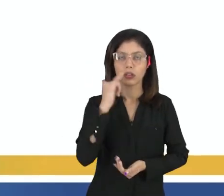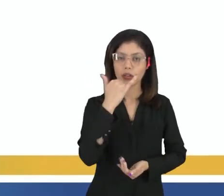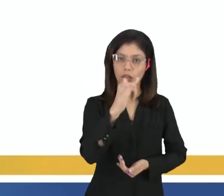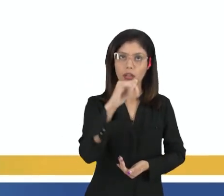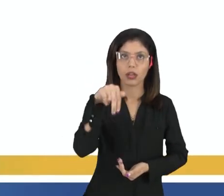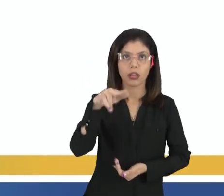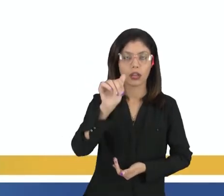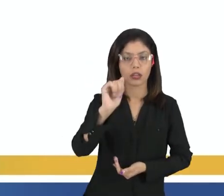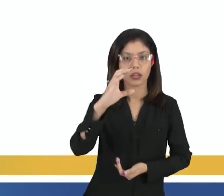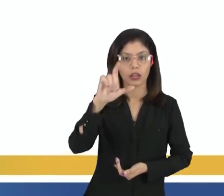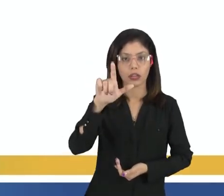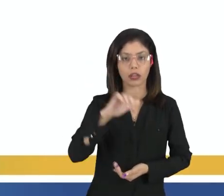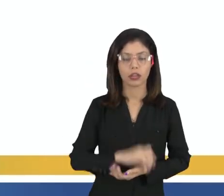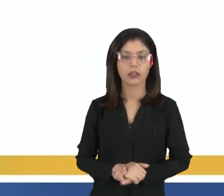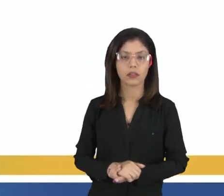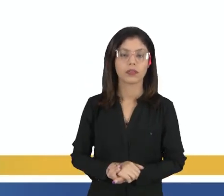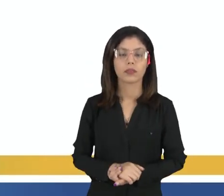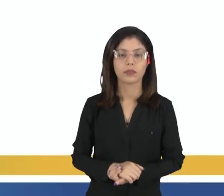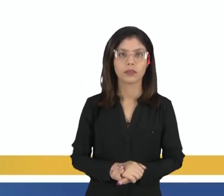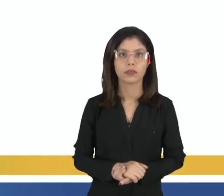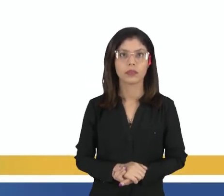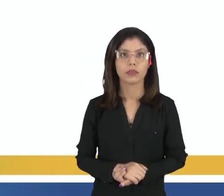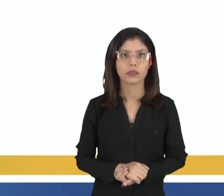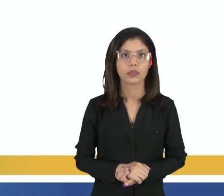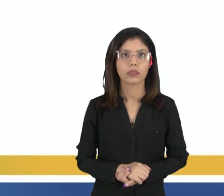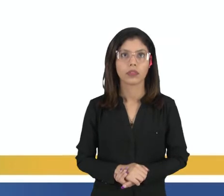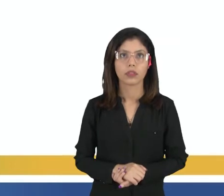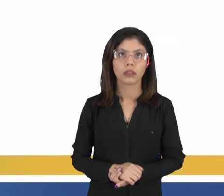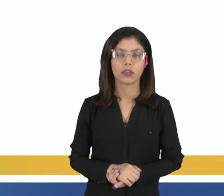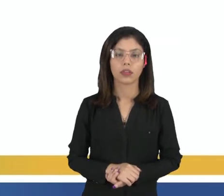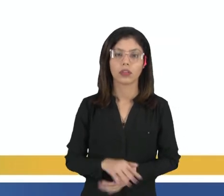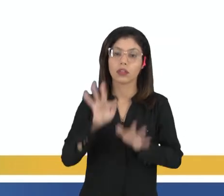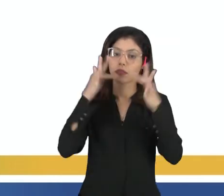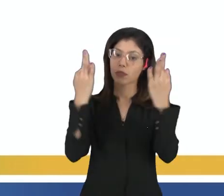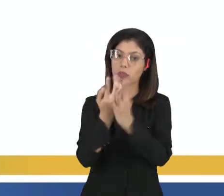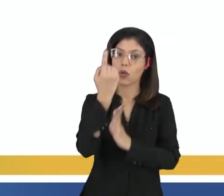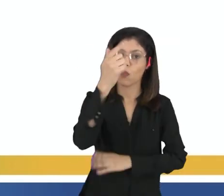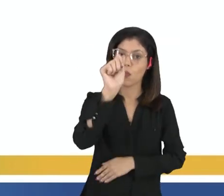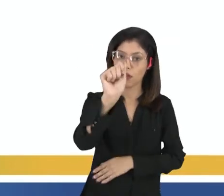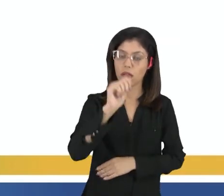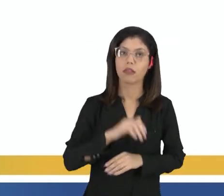eletrólise aquosa do NaCl. O Na é da família